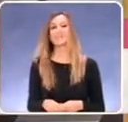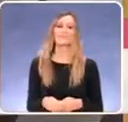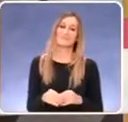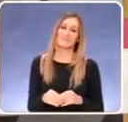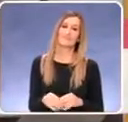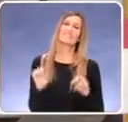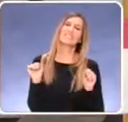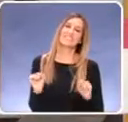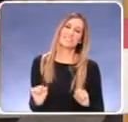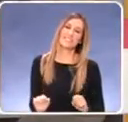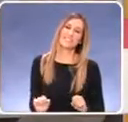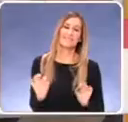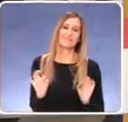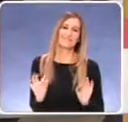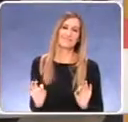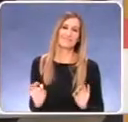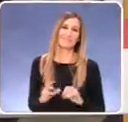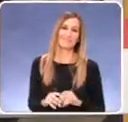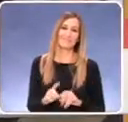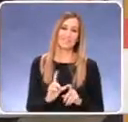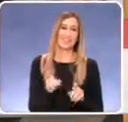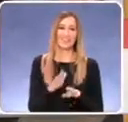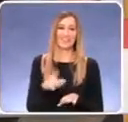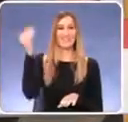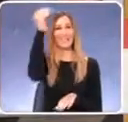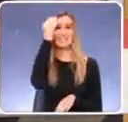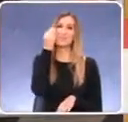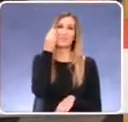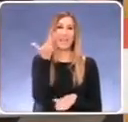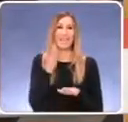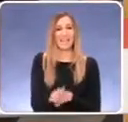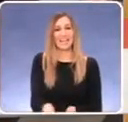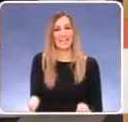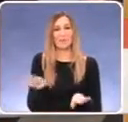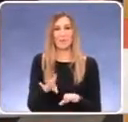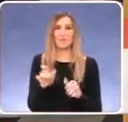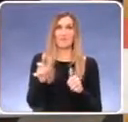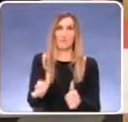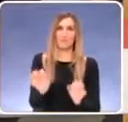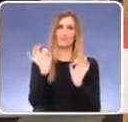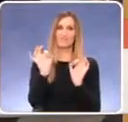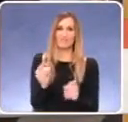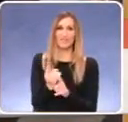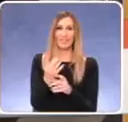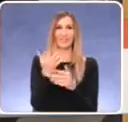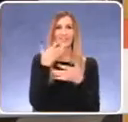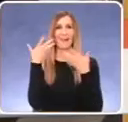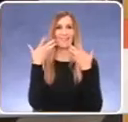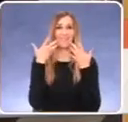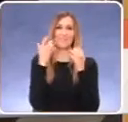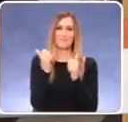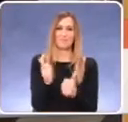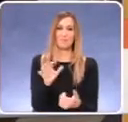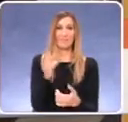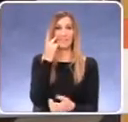Tá bom. É a camalentejana. Está bom mesmo, porque esta é uma grande alegria na vida da Maria do